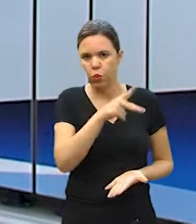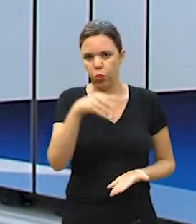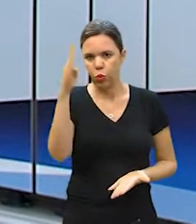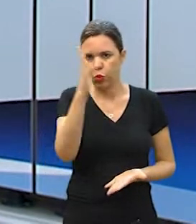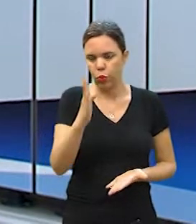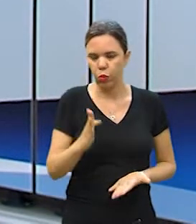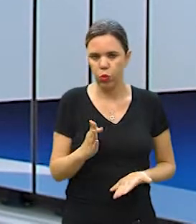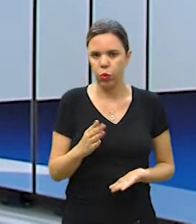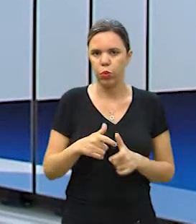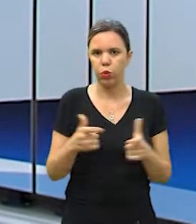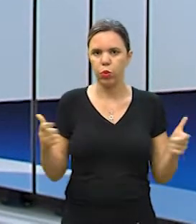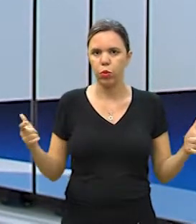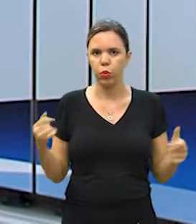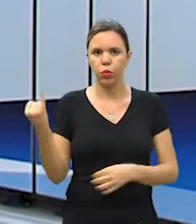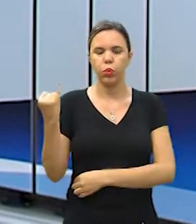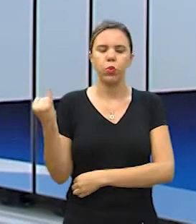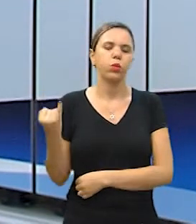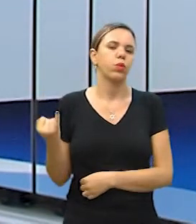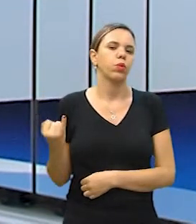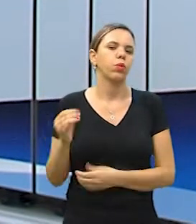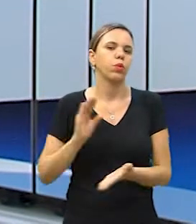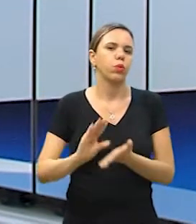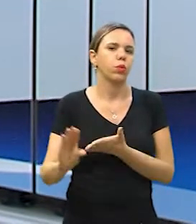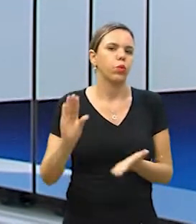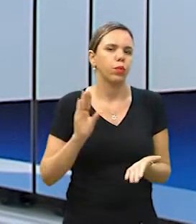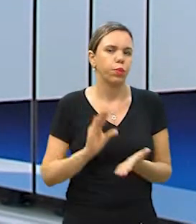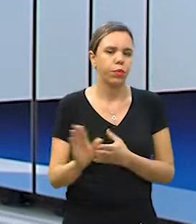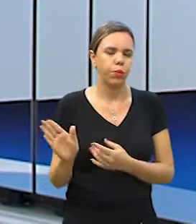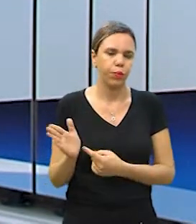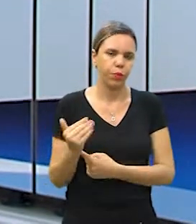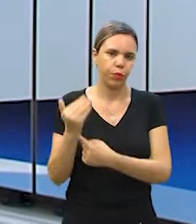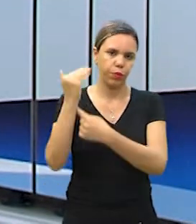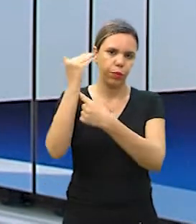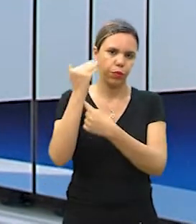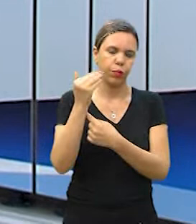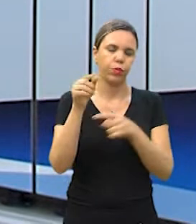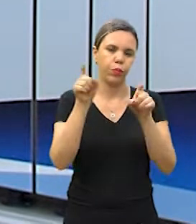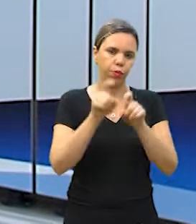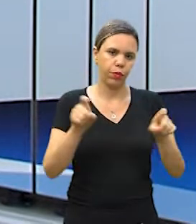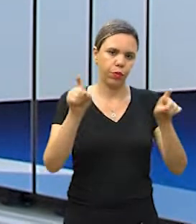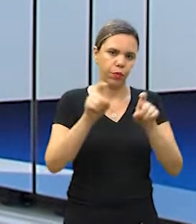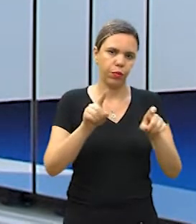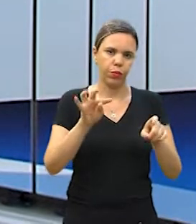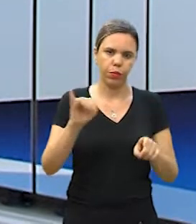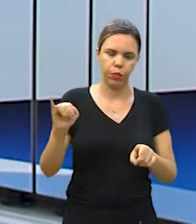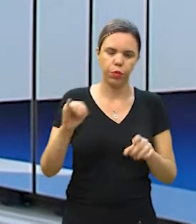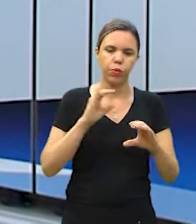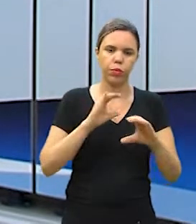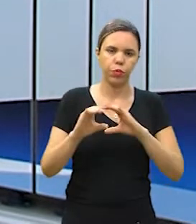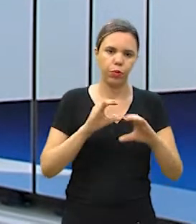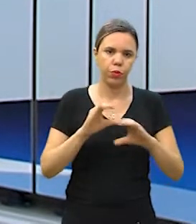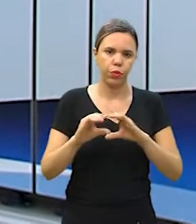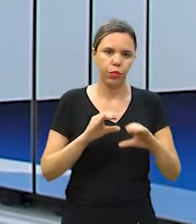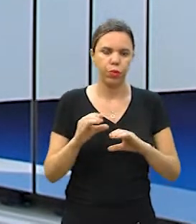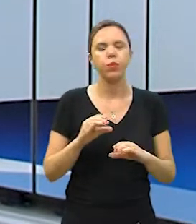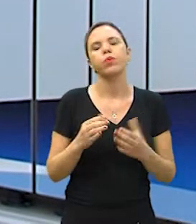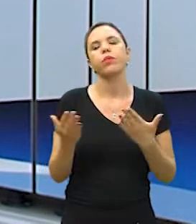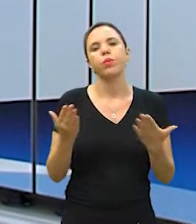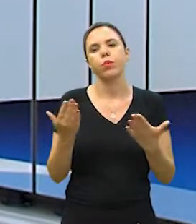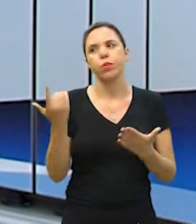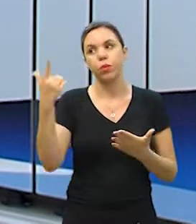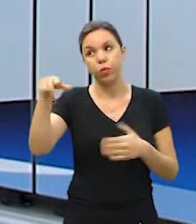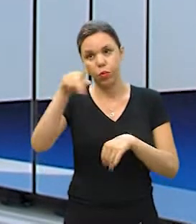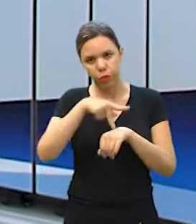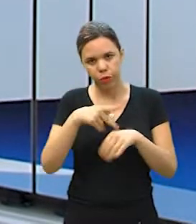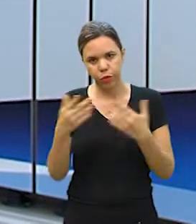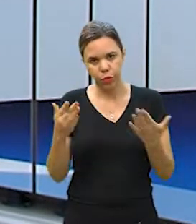professores brasileiros deram maior importância para investimentos em tecnologia da informação e comunicação em